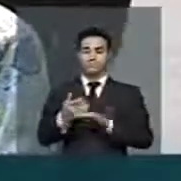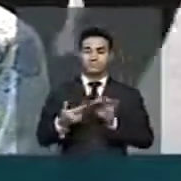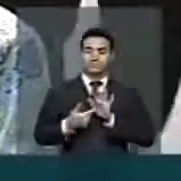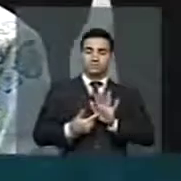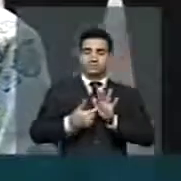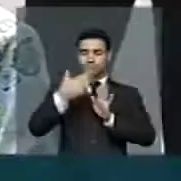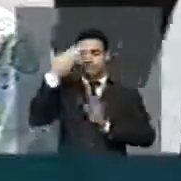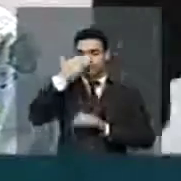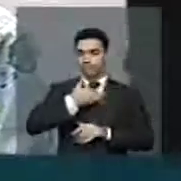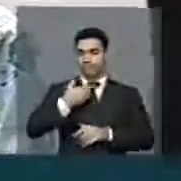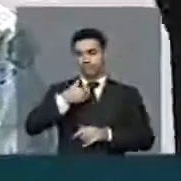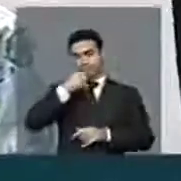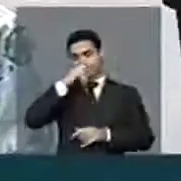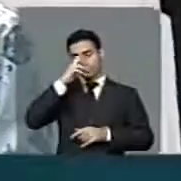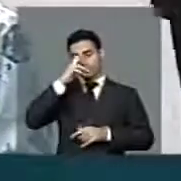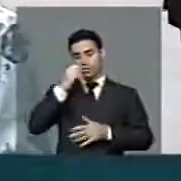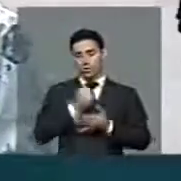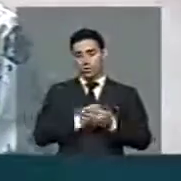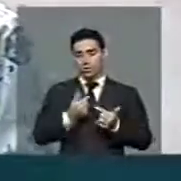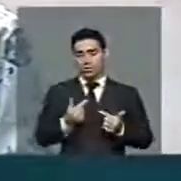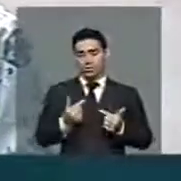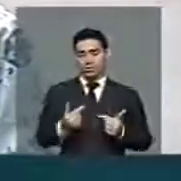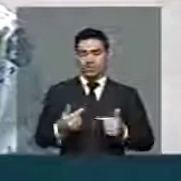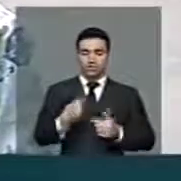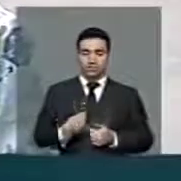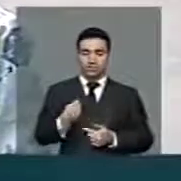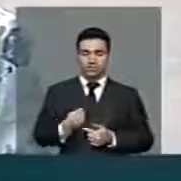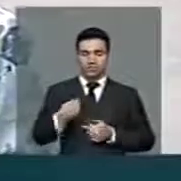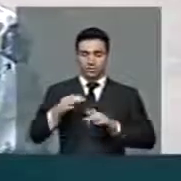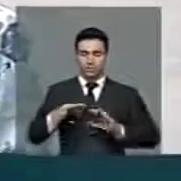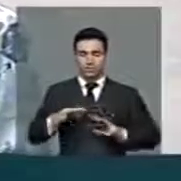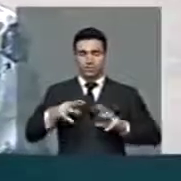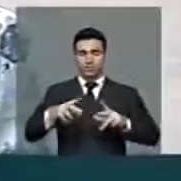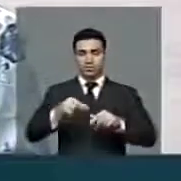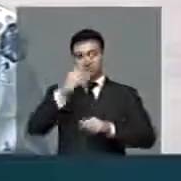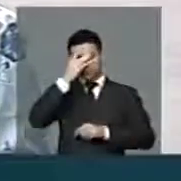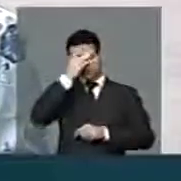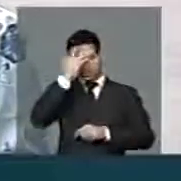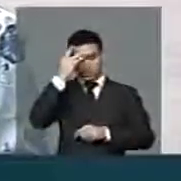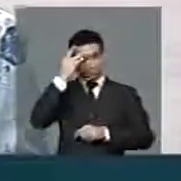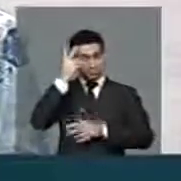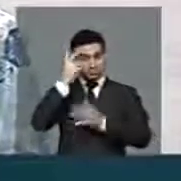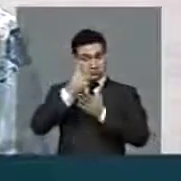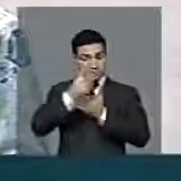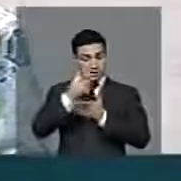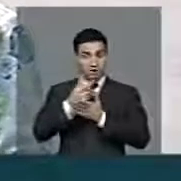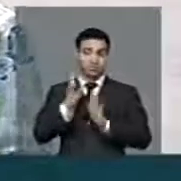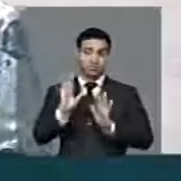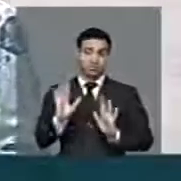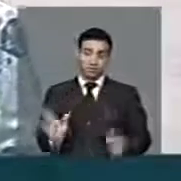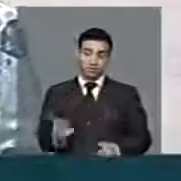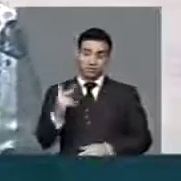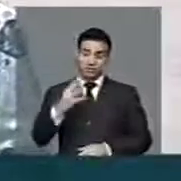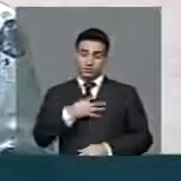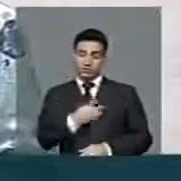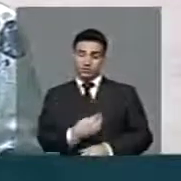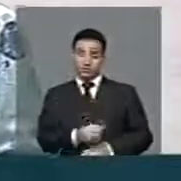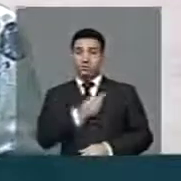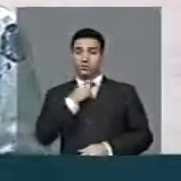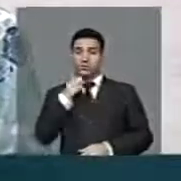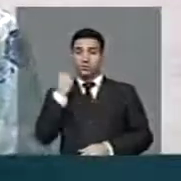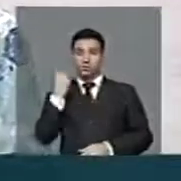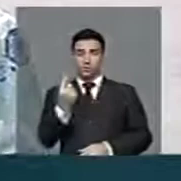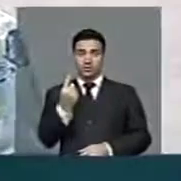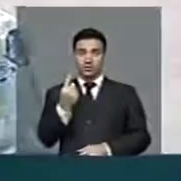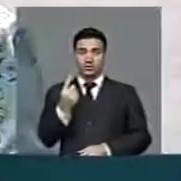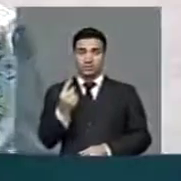de que Vossa Excelência luta pela vida de todos, apesar de ter perdido alguém tão próximo de Vossa